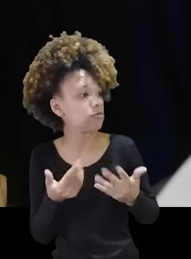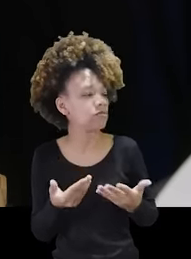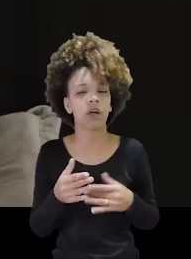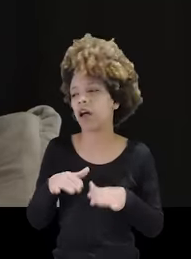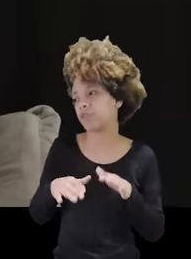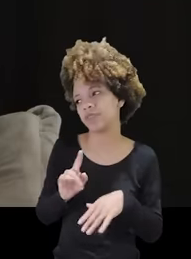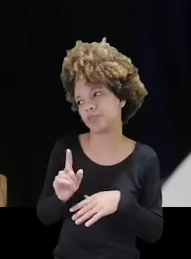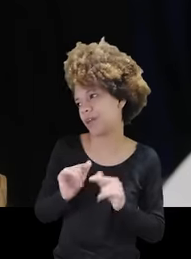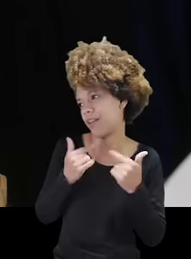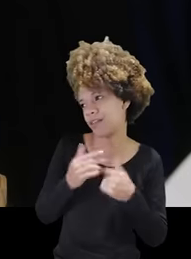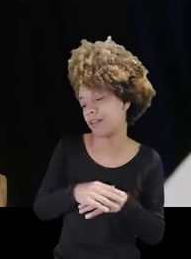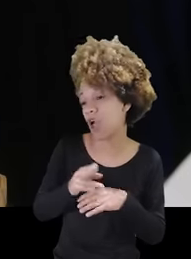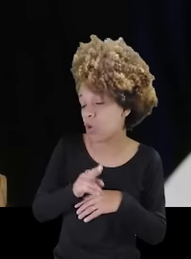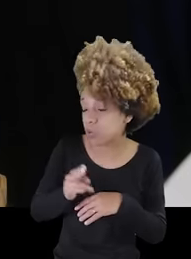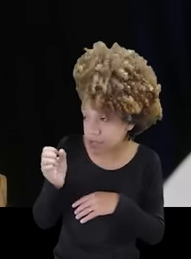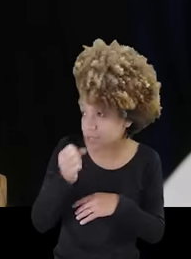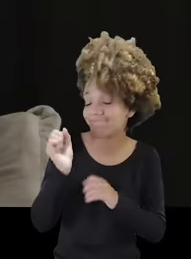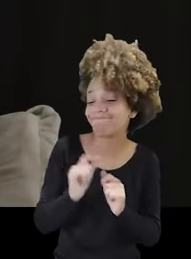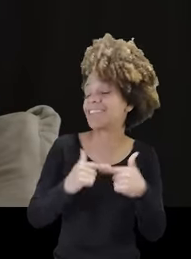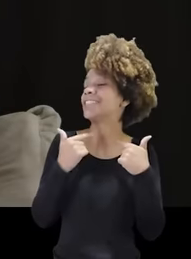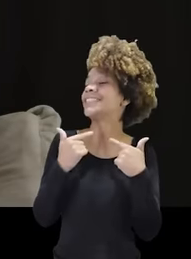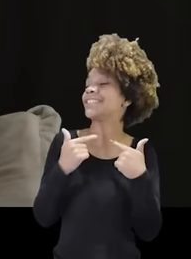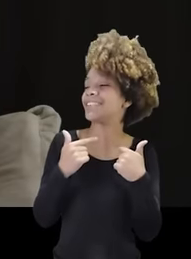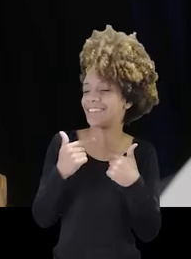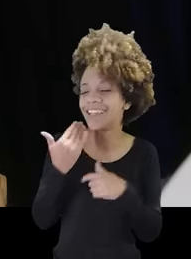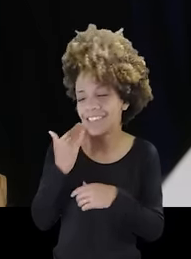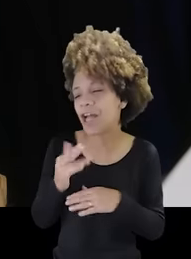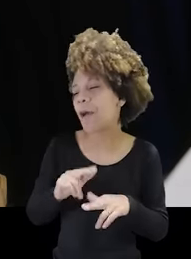alegre usa a bebida para alegrar